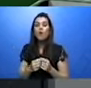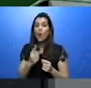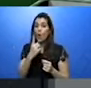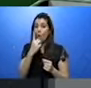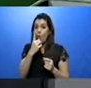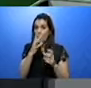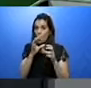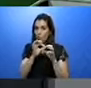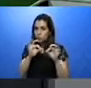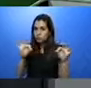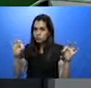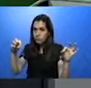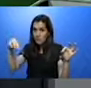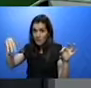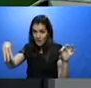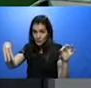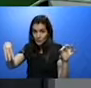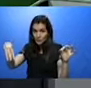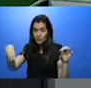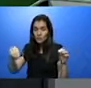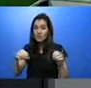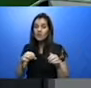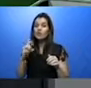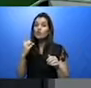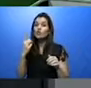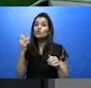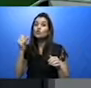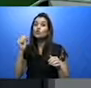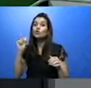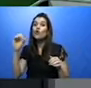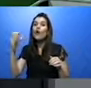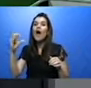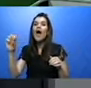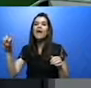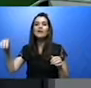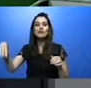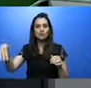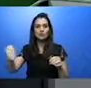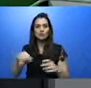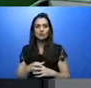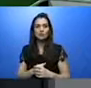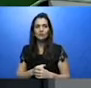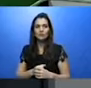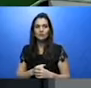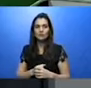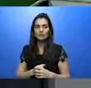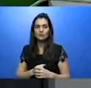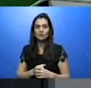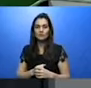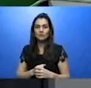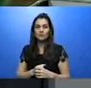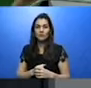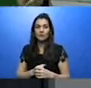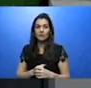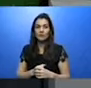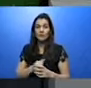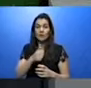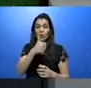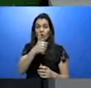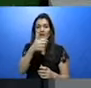18 centímetros, pois 118 centímetros é igual a 100 centímetros mais 18, ou seja,